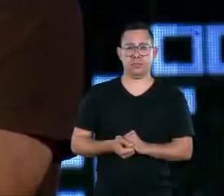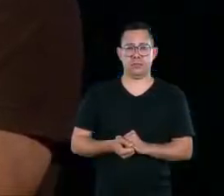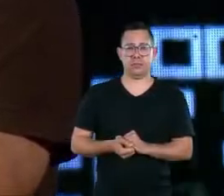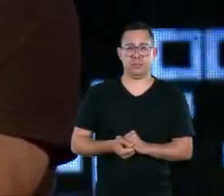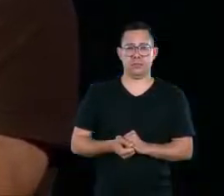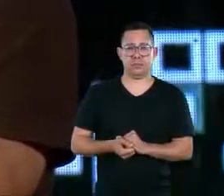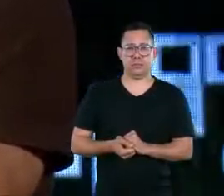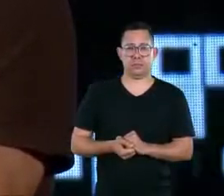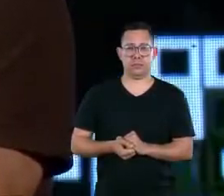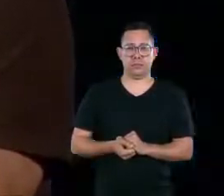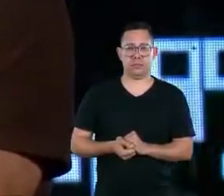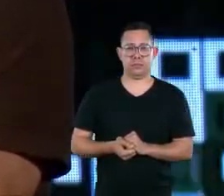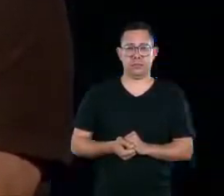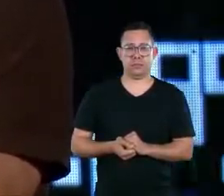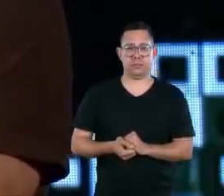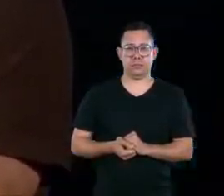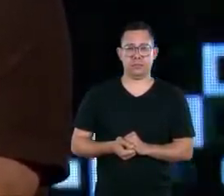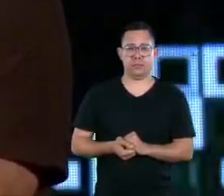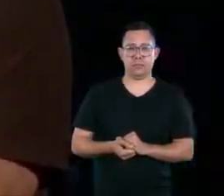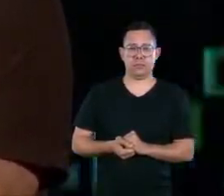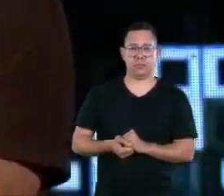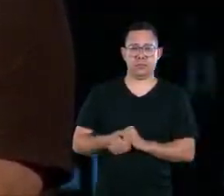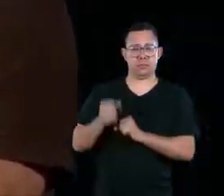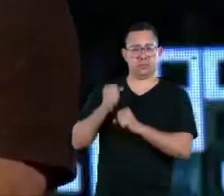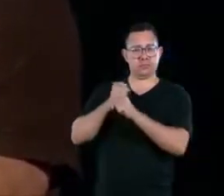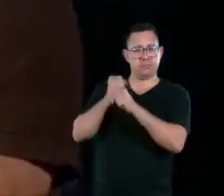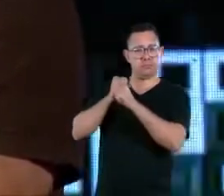Há alguns anos